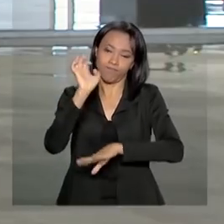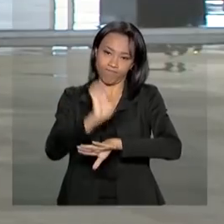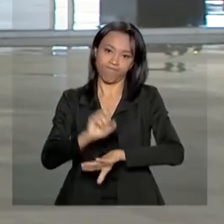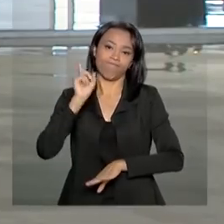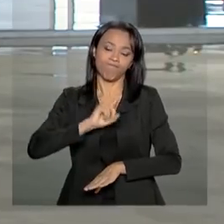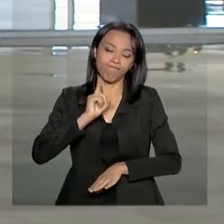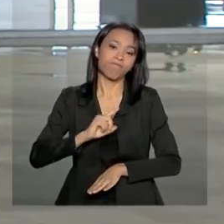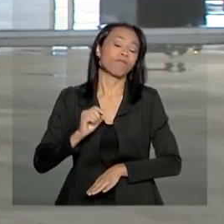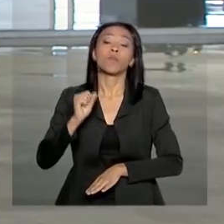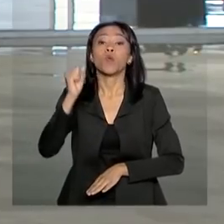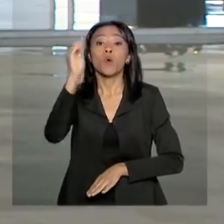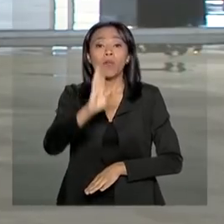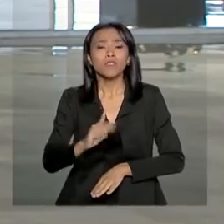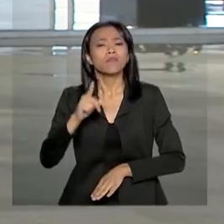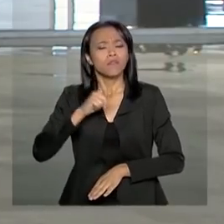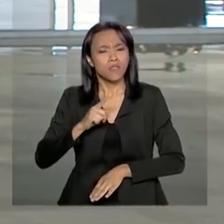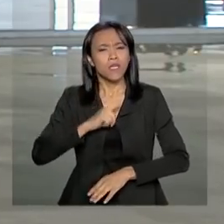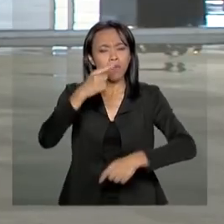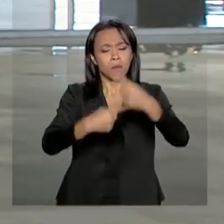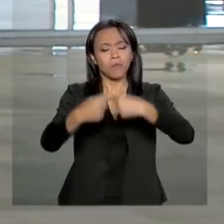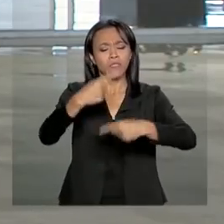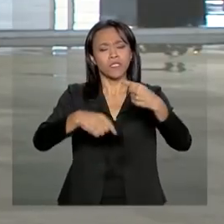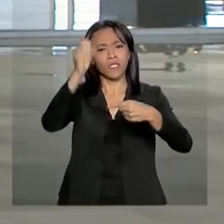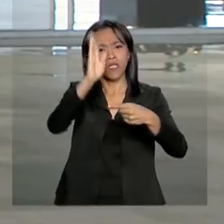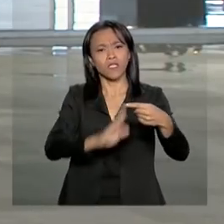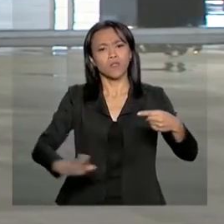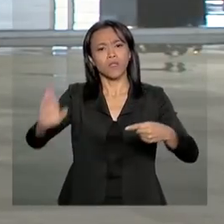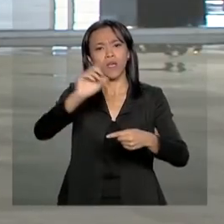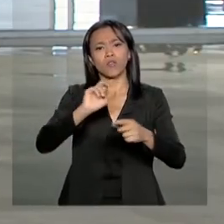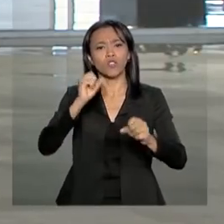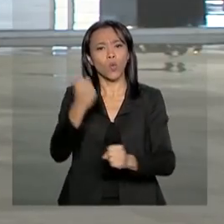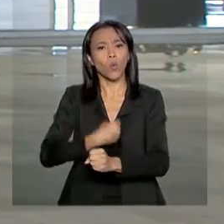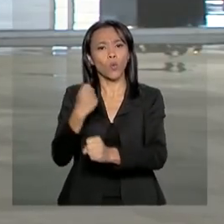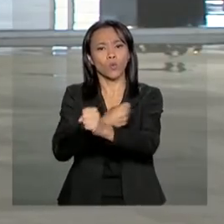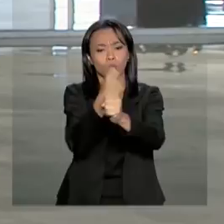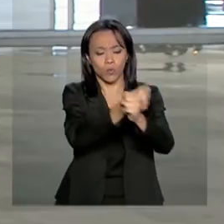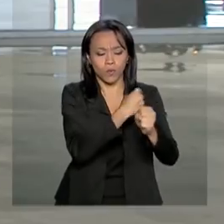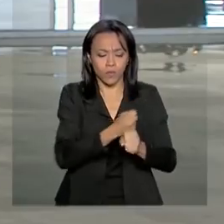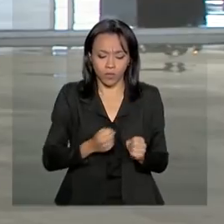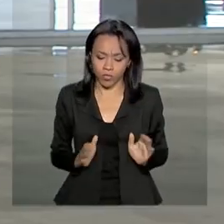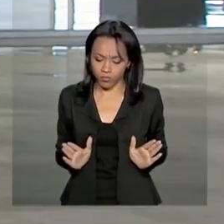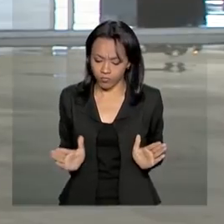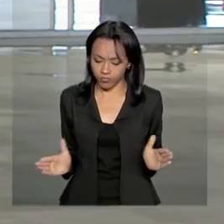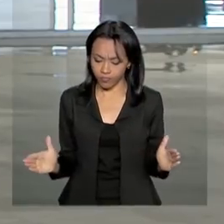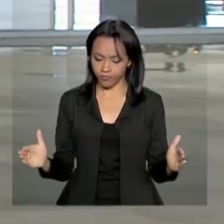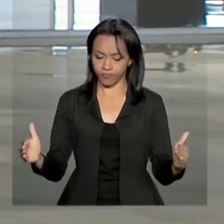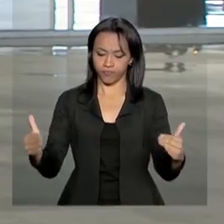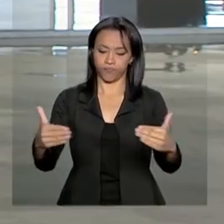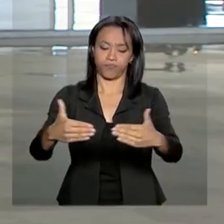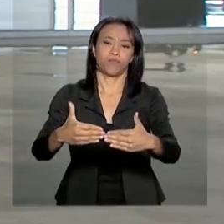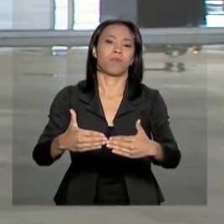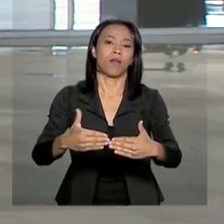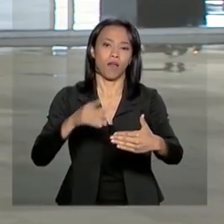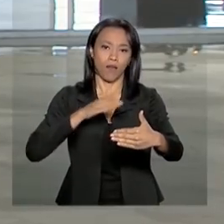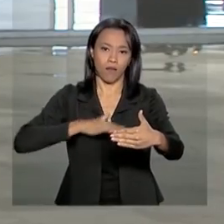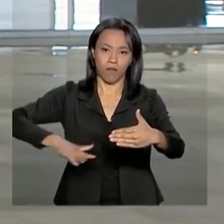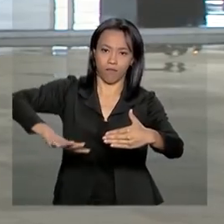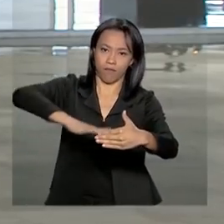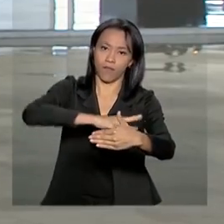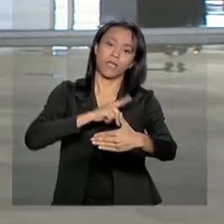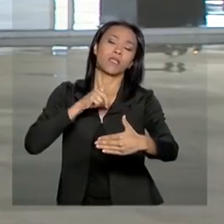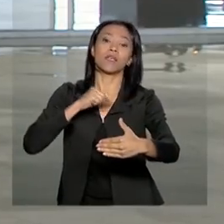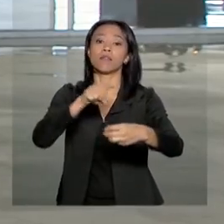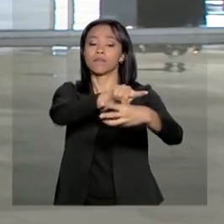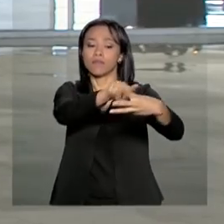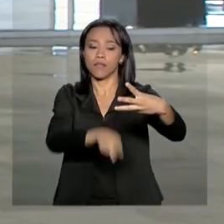política nacional de barragens desde 2010. Essa é a legislação mais recente sobre o assunto e ela traz